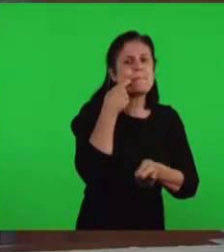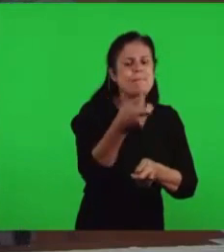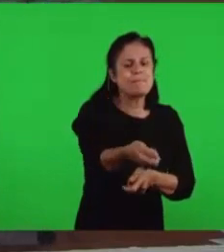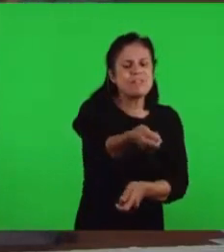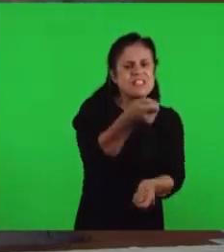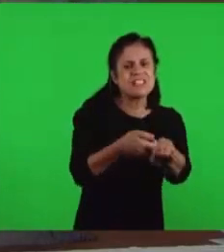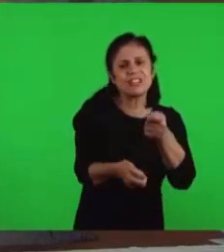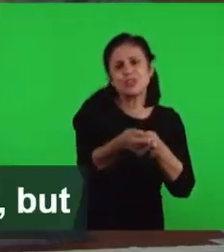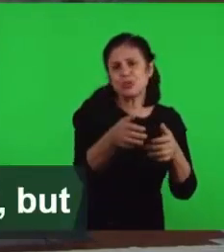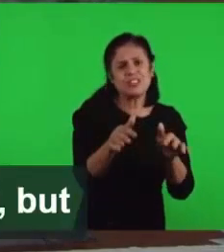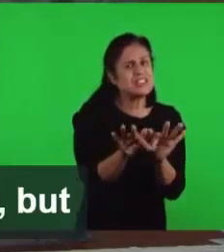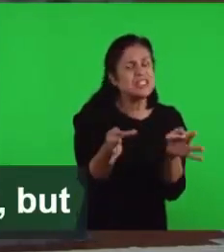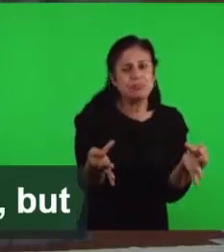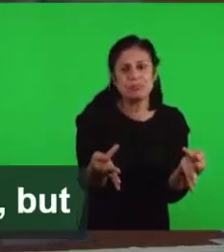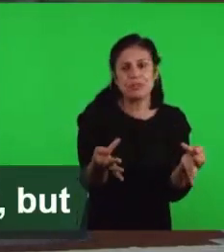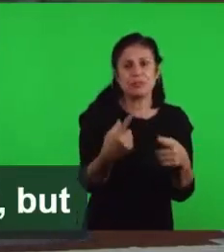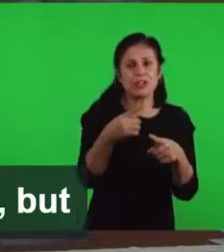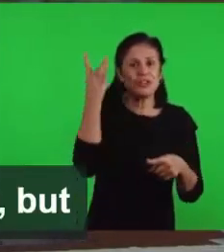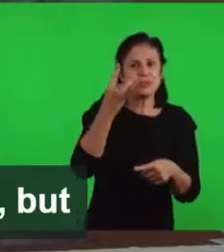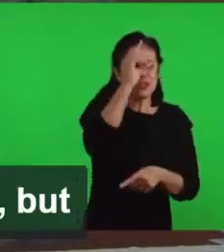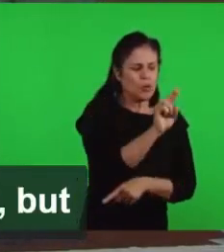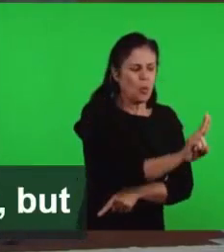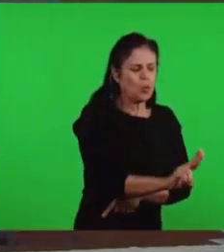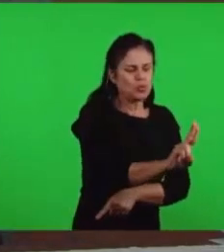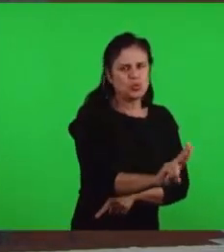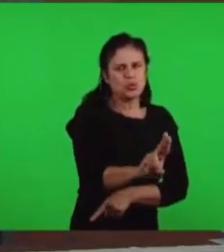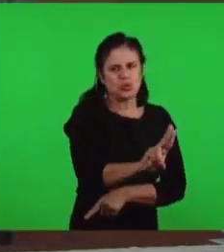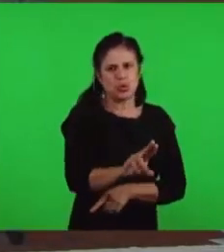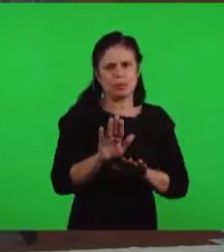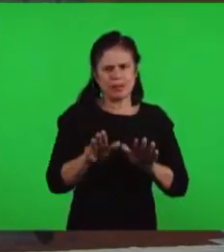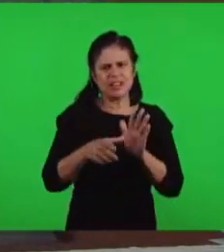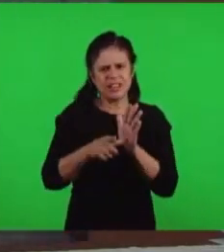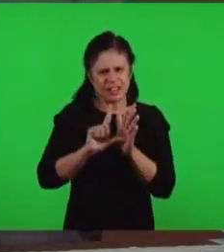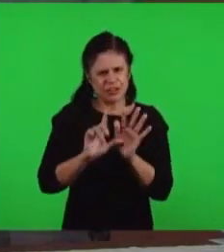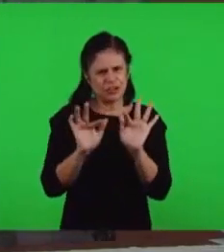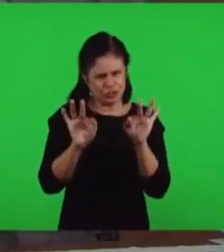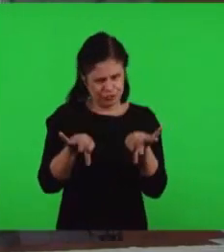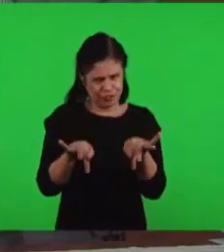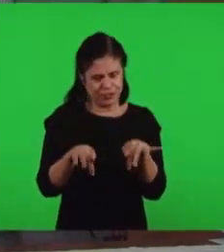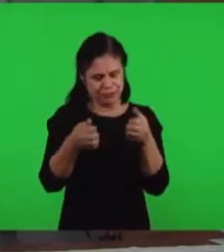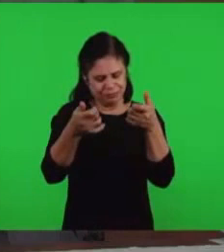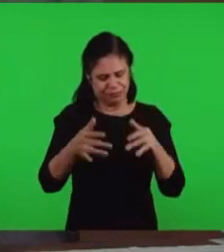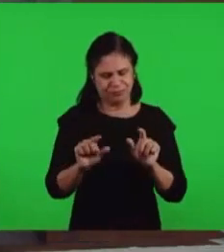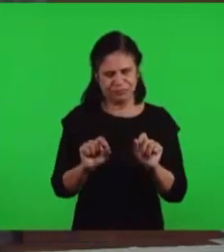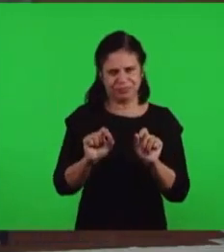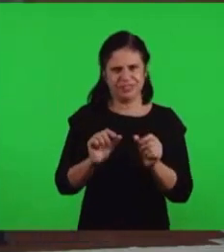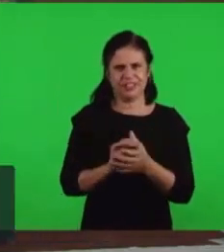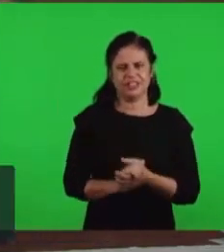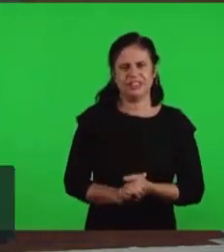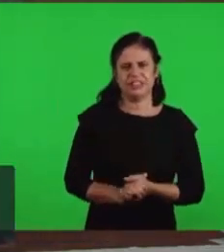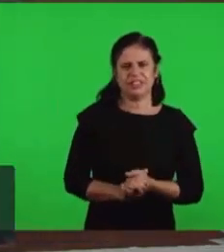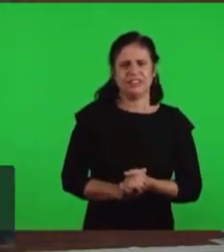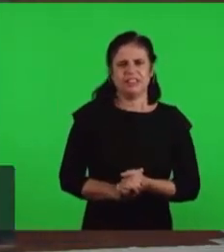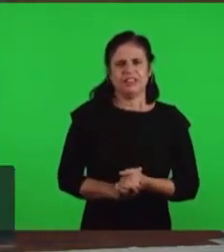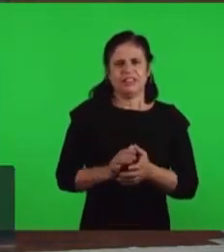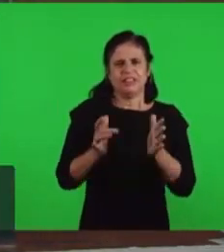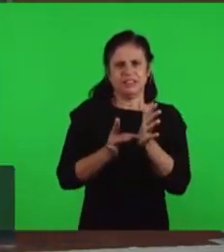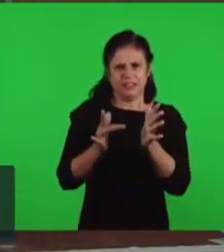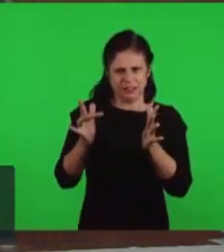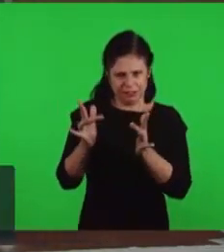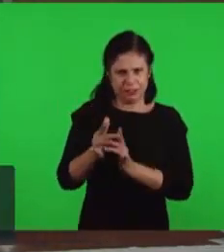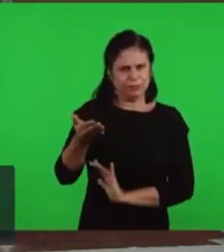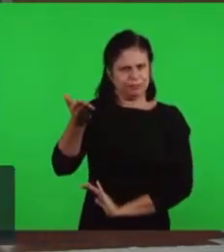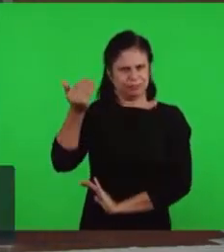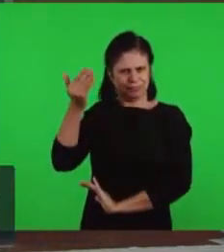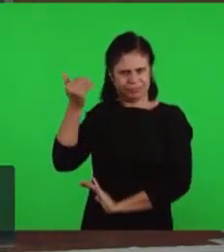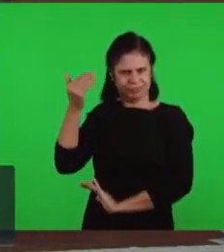os pastores obreiros quiserem encerrar mas dizendo uma coisa quando Jesus se revela aos